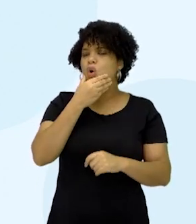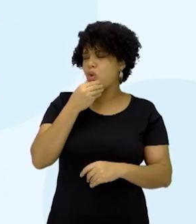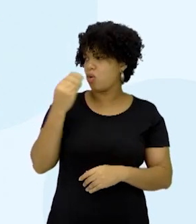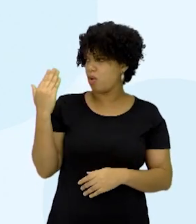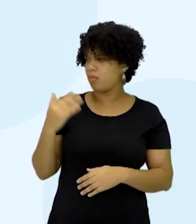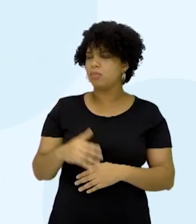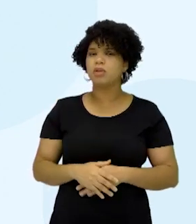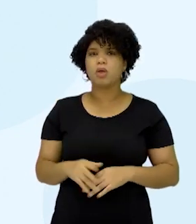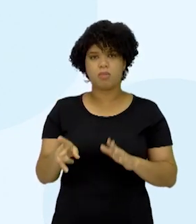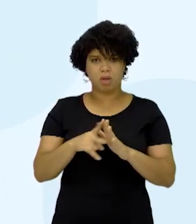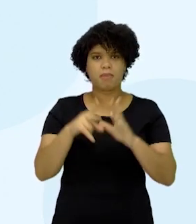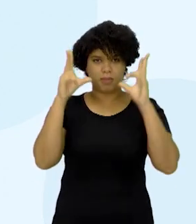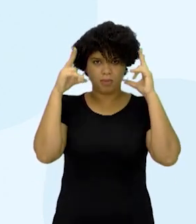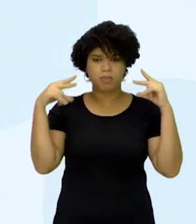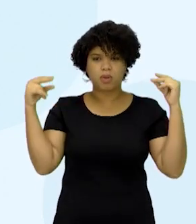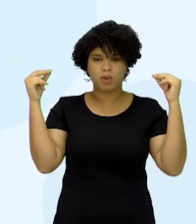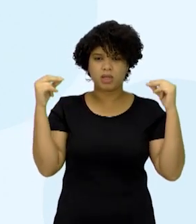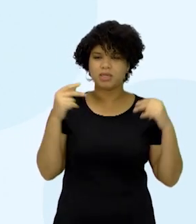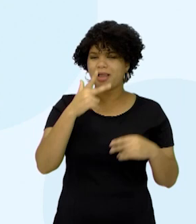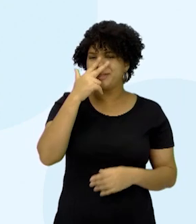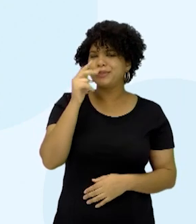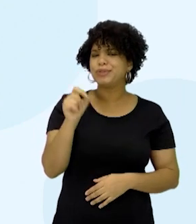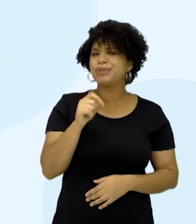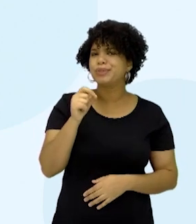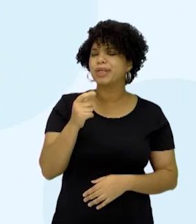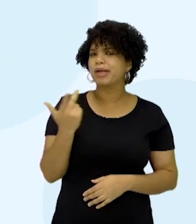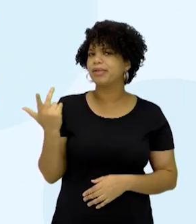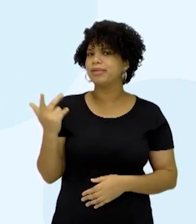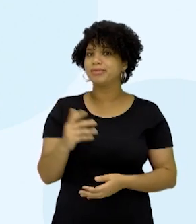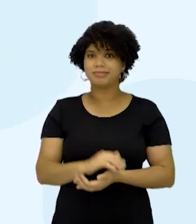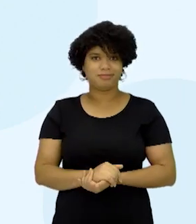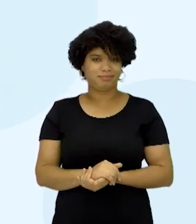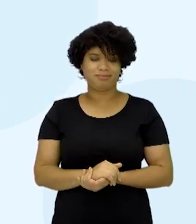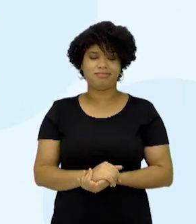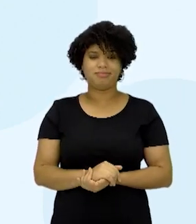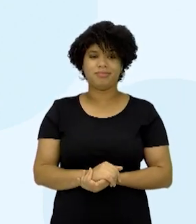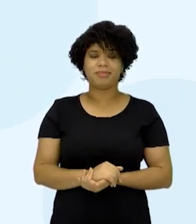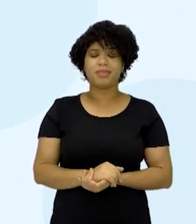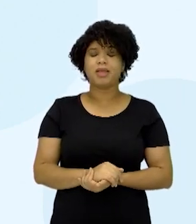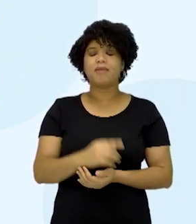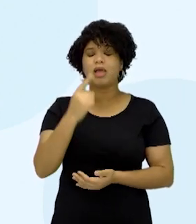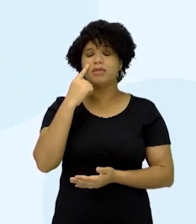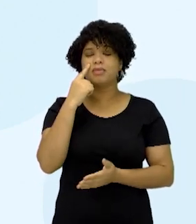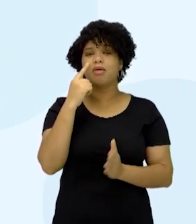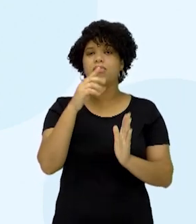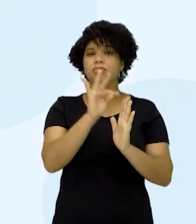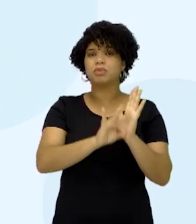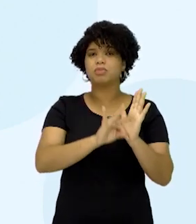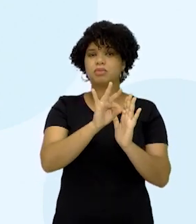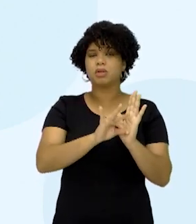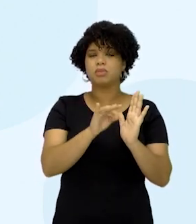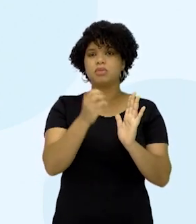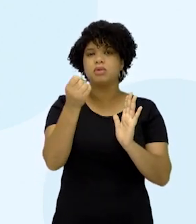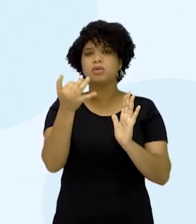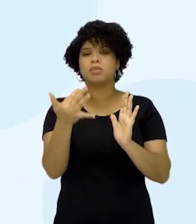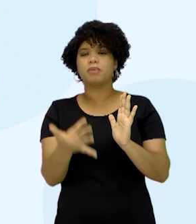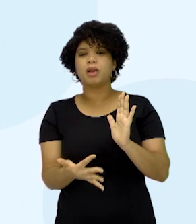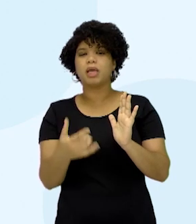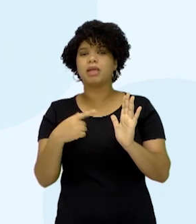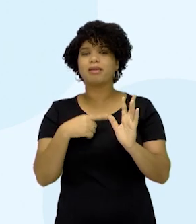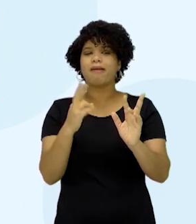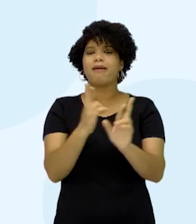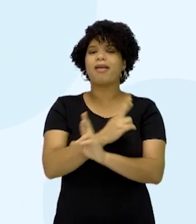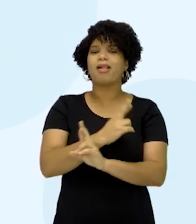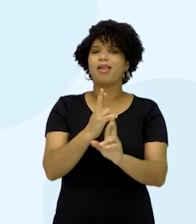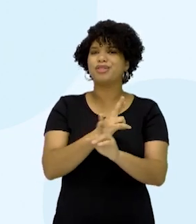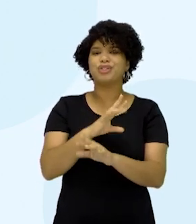polonês aborda em sua obra A Modernidade Líquida. Na obra A Modernidade Líquida, há termos como amor líquido e relações